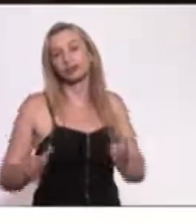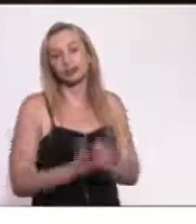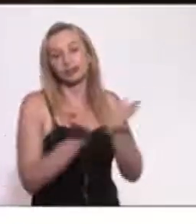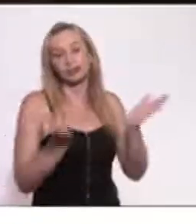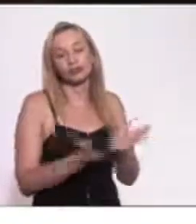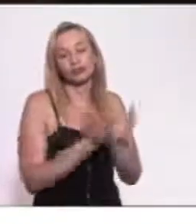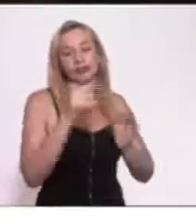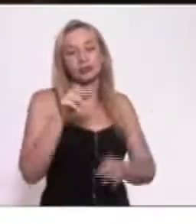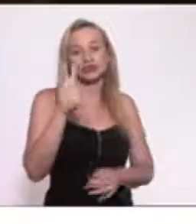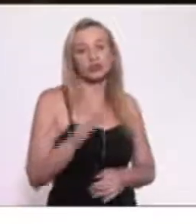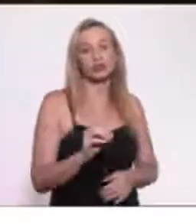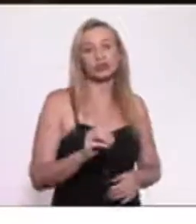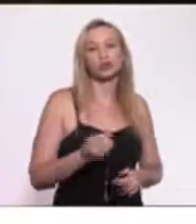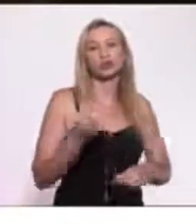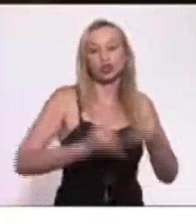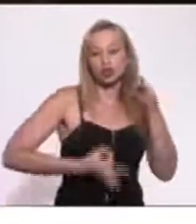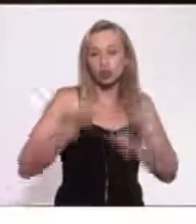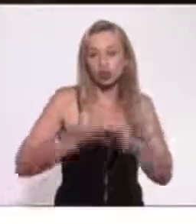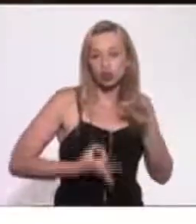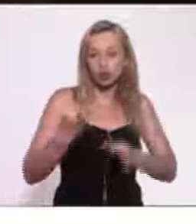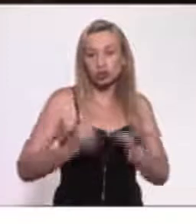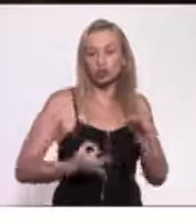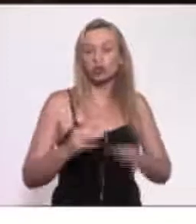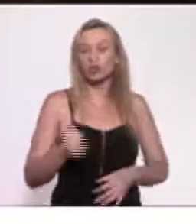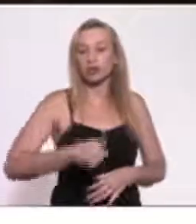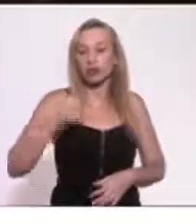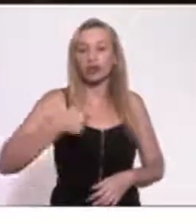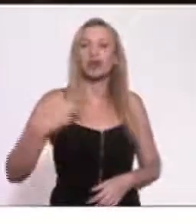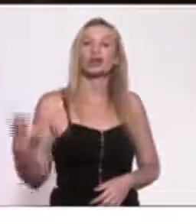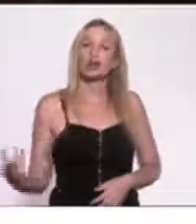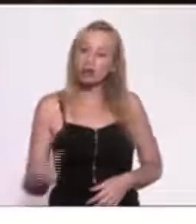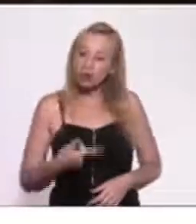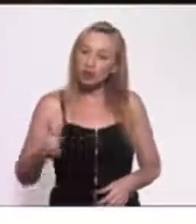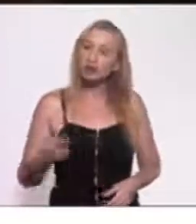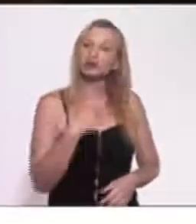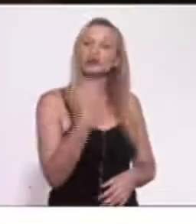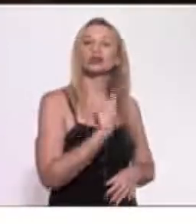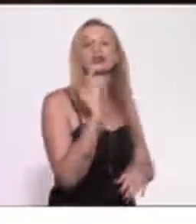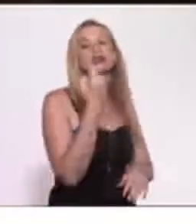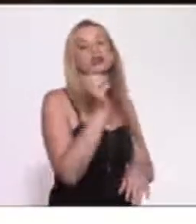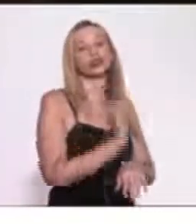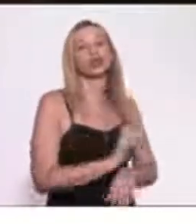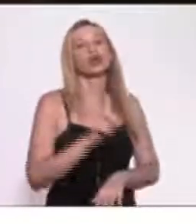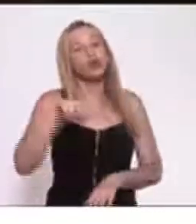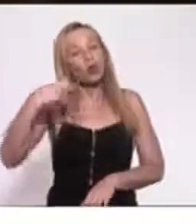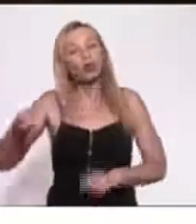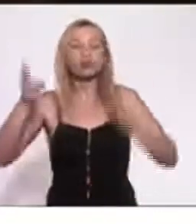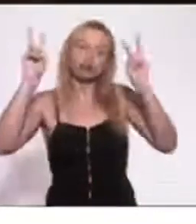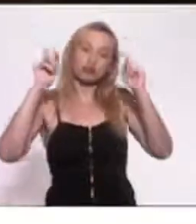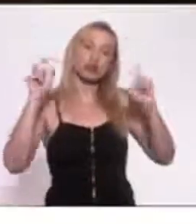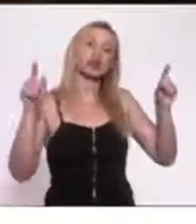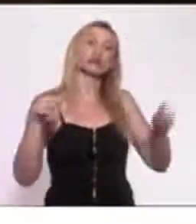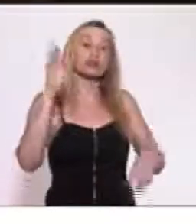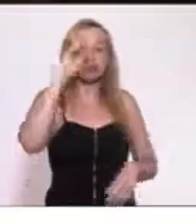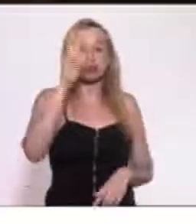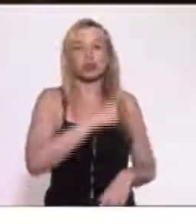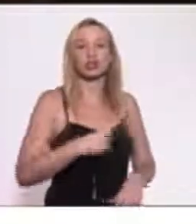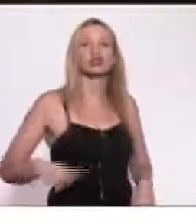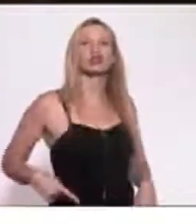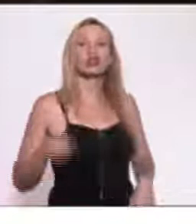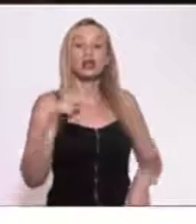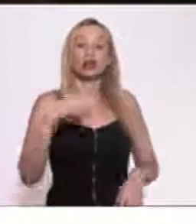Pobreza mais justo e mais adequado às realidades do nosso Estado. O outro tema, presidente, que é muito importante nós tratarmos